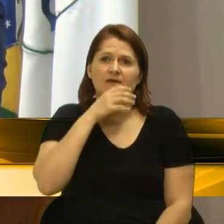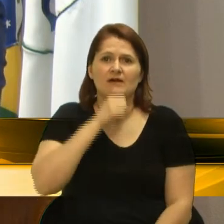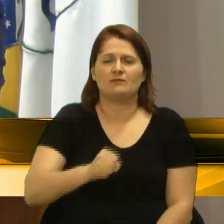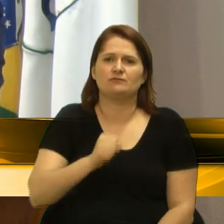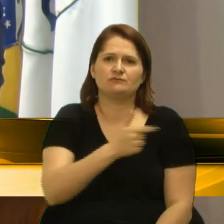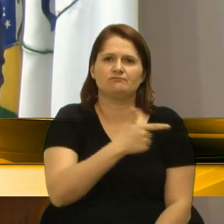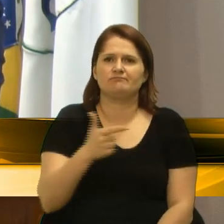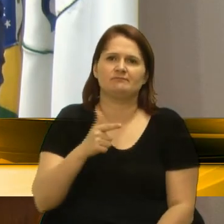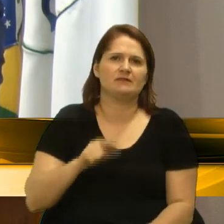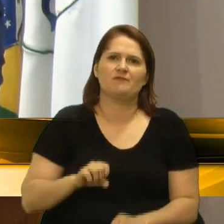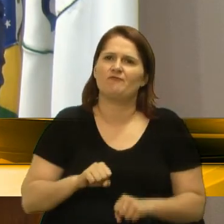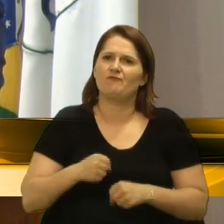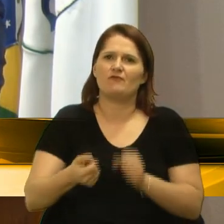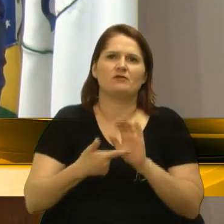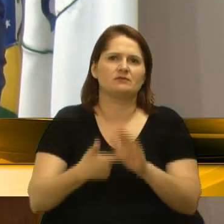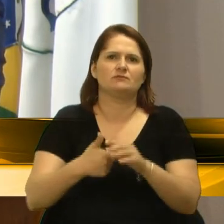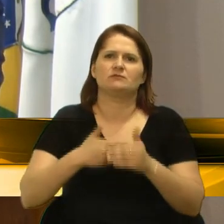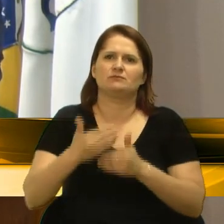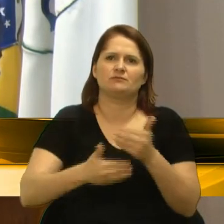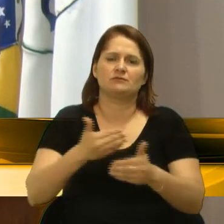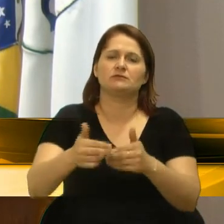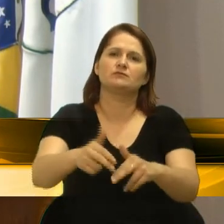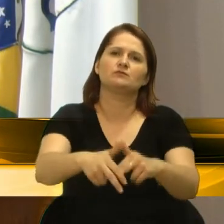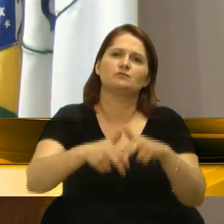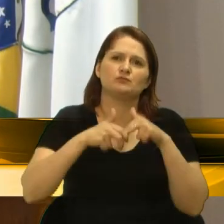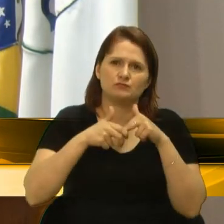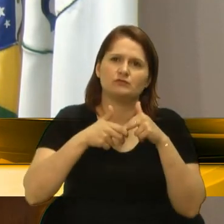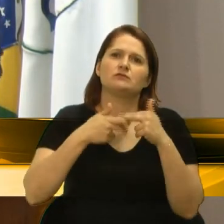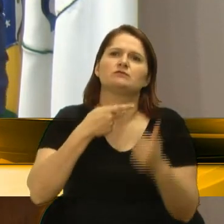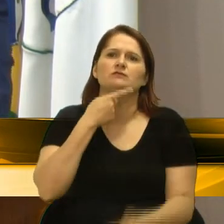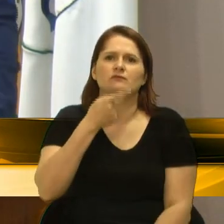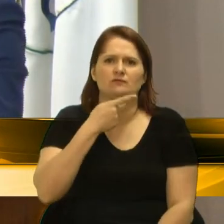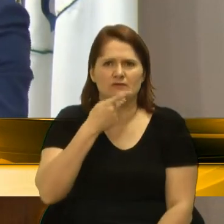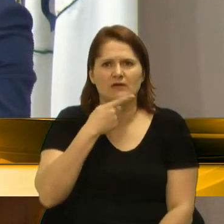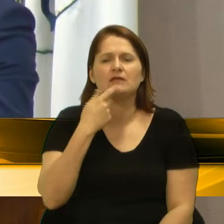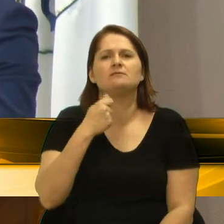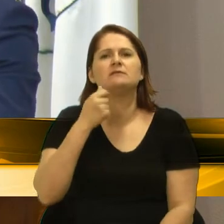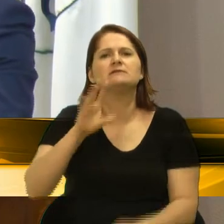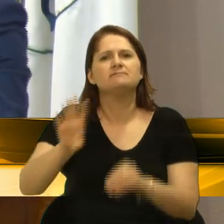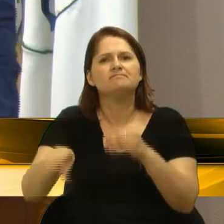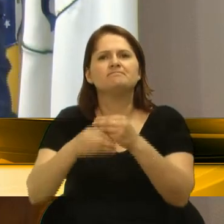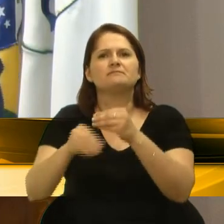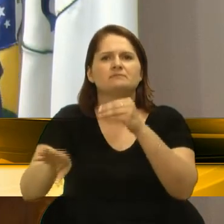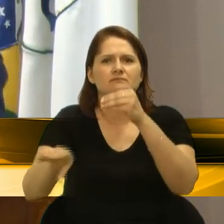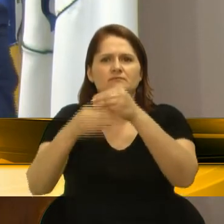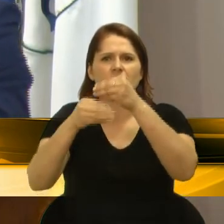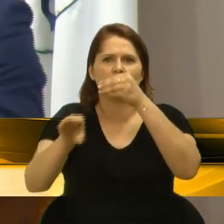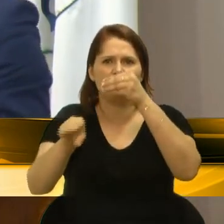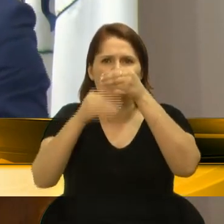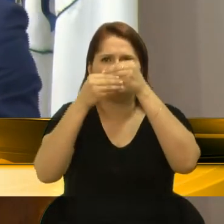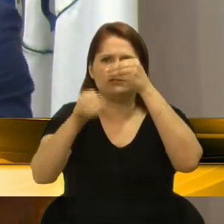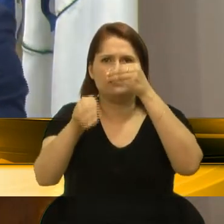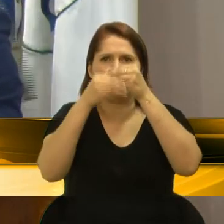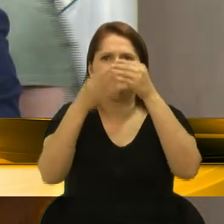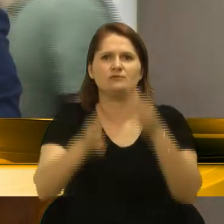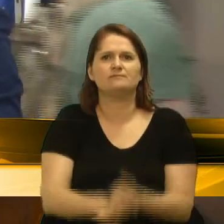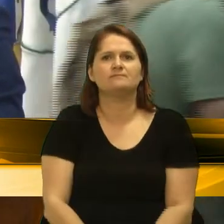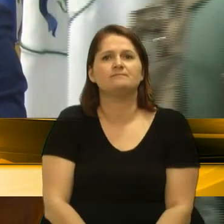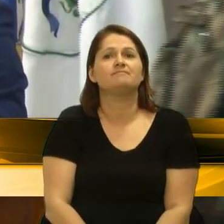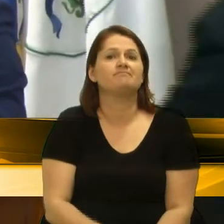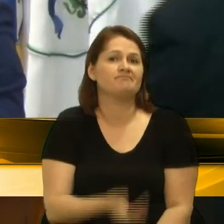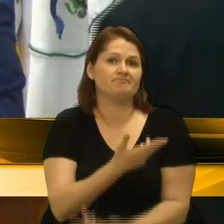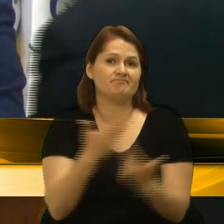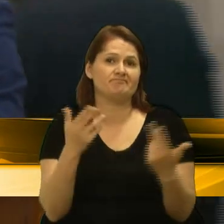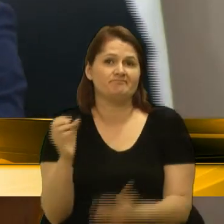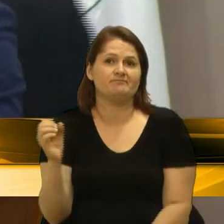momento, o denunciante então resolve editar com fatos novos para incrementar sua pretensão. Relembrando, o